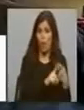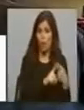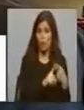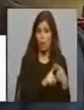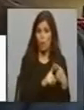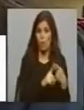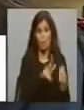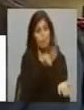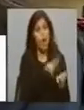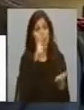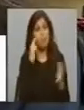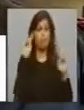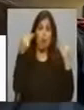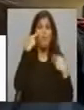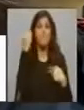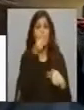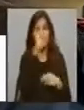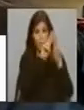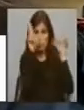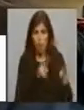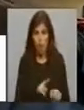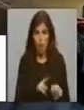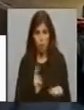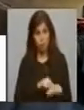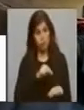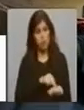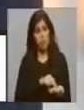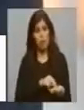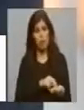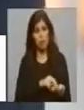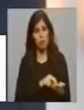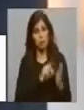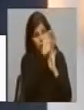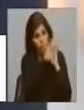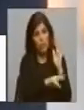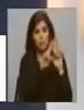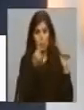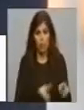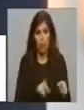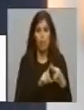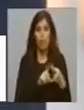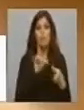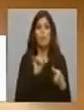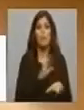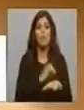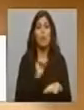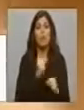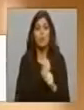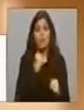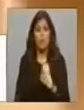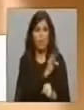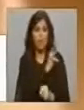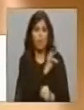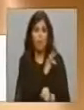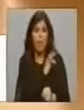nosso reconhecimento a nível internacional, portanto, o nosso posicionamento nos rankings internacionais. Também devido ao grande trabalho que a Faculdade de Engenharia e